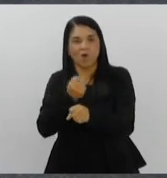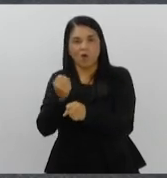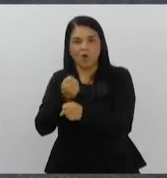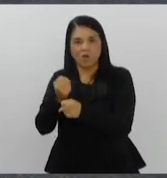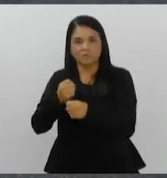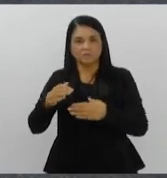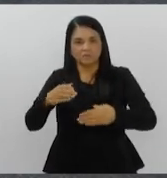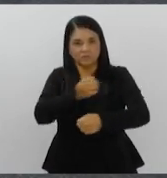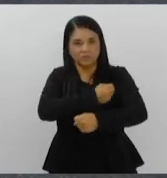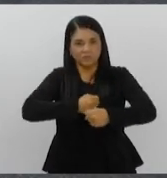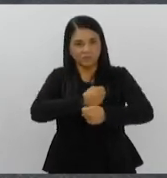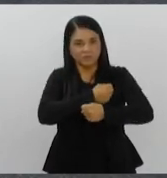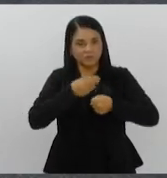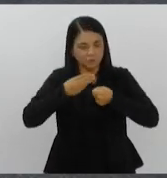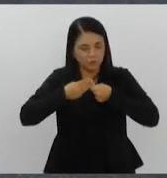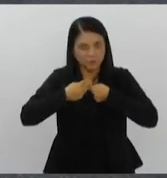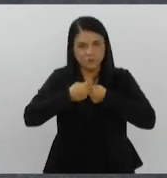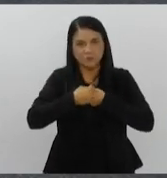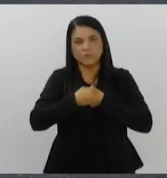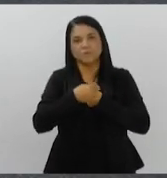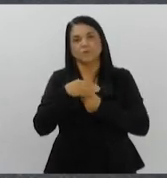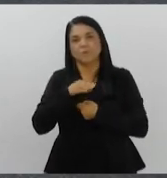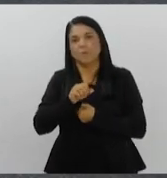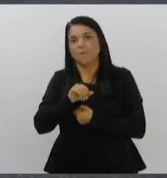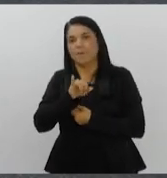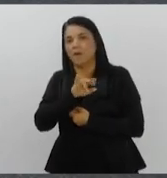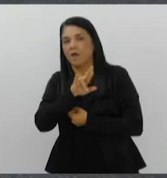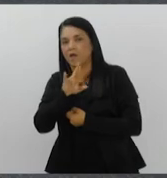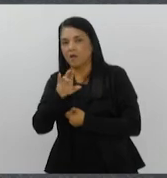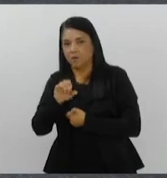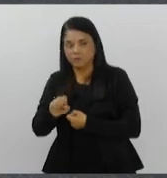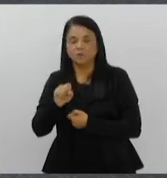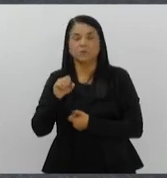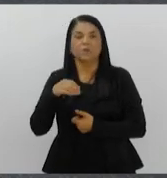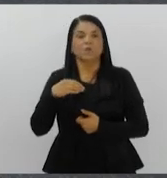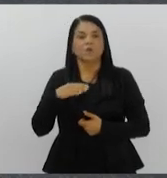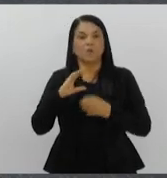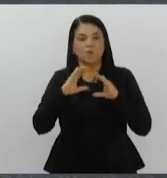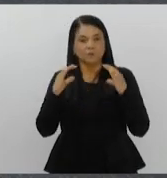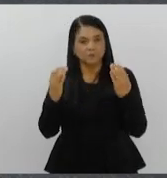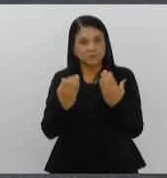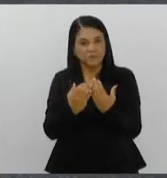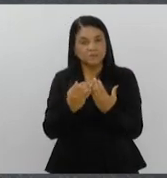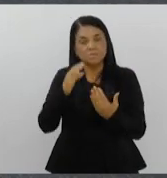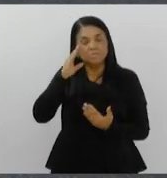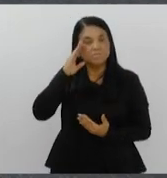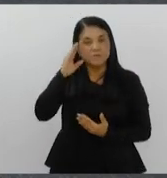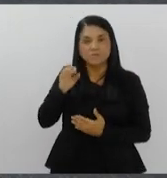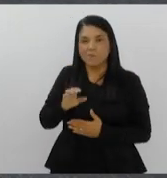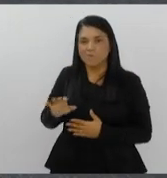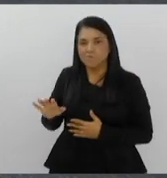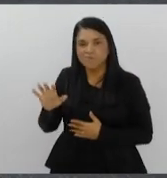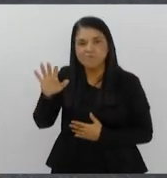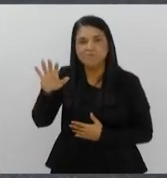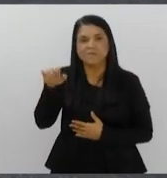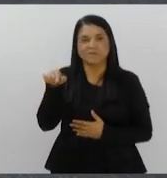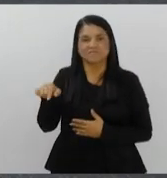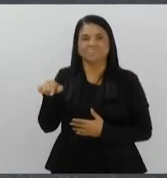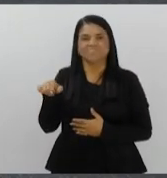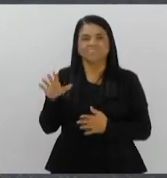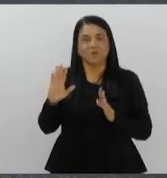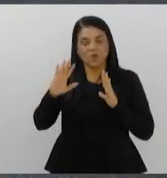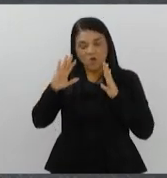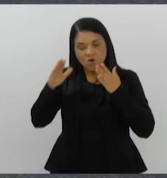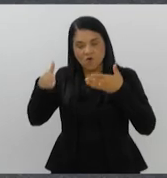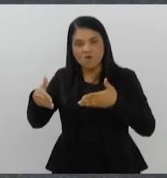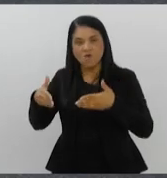comunitárias nos municípios, nos bairros, nas comunidades, principalmente de periferias, onde tem a maior concentração